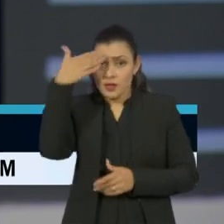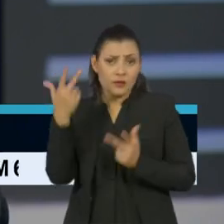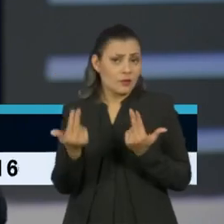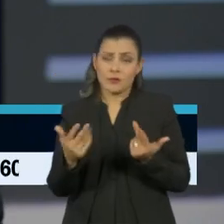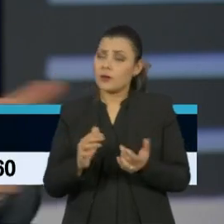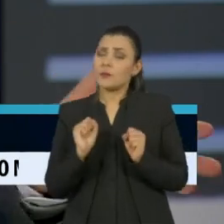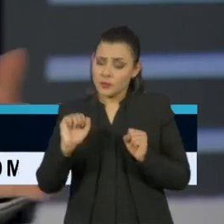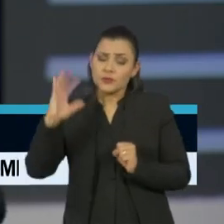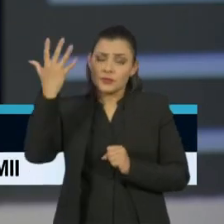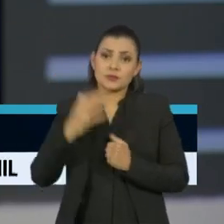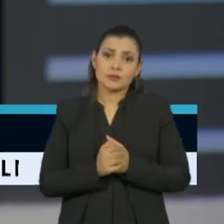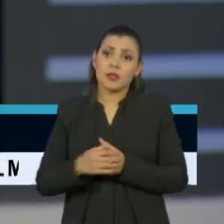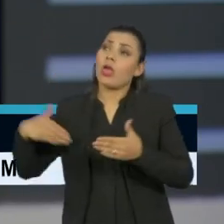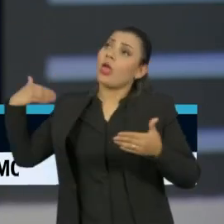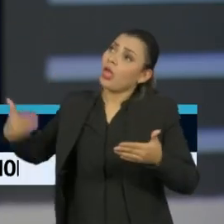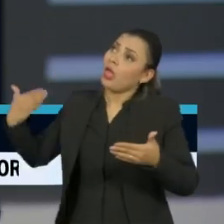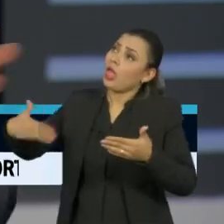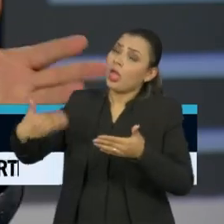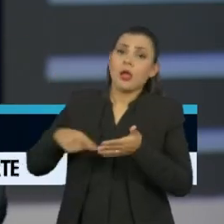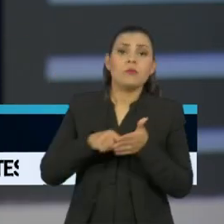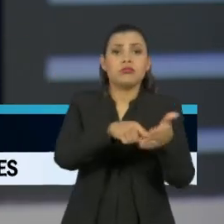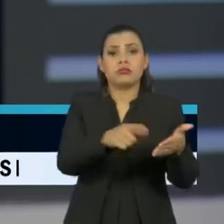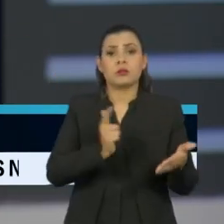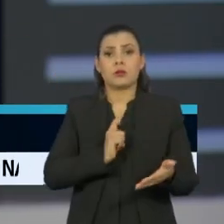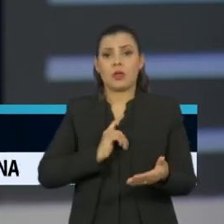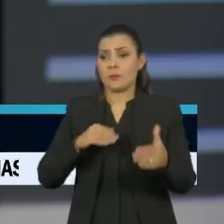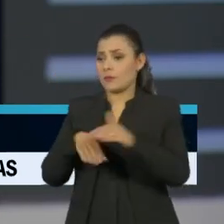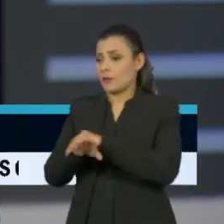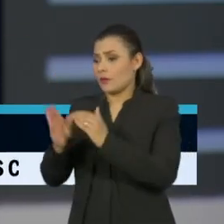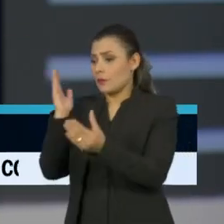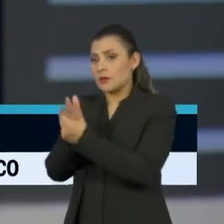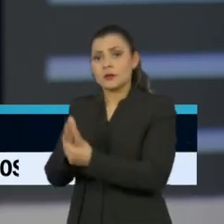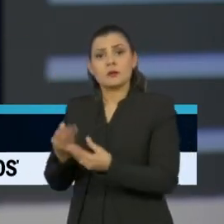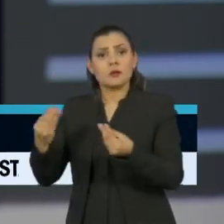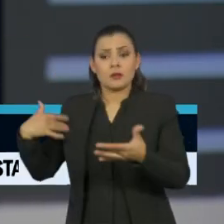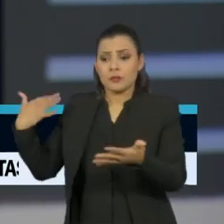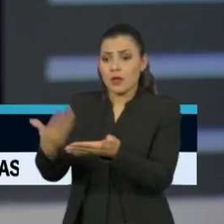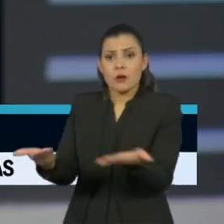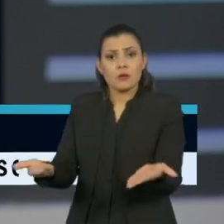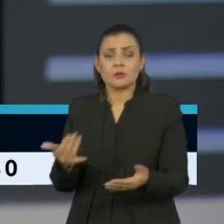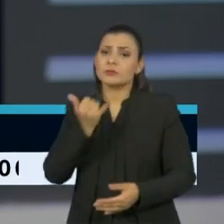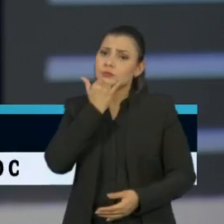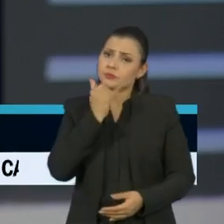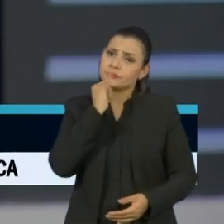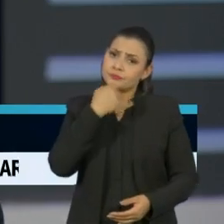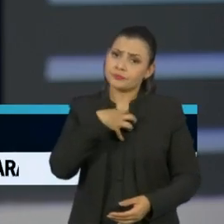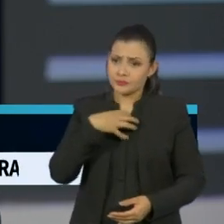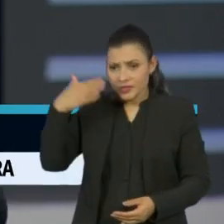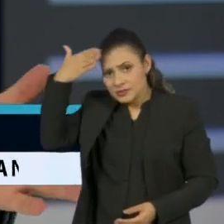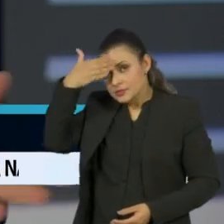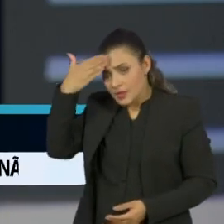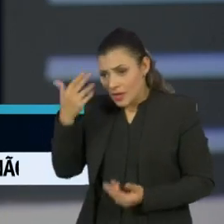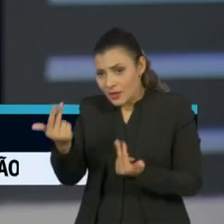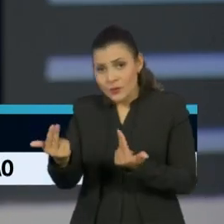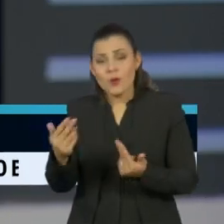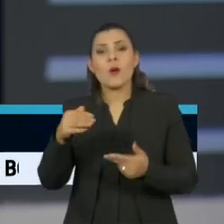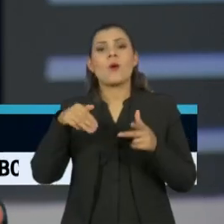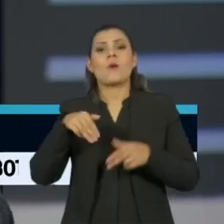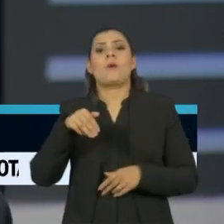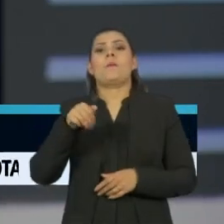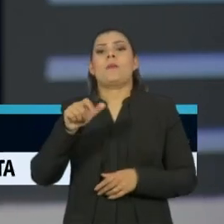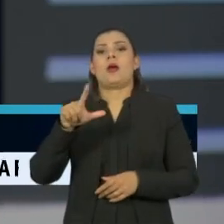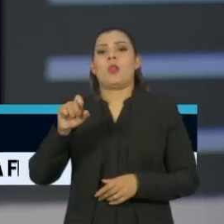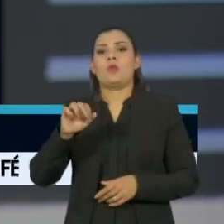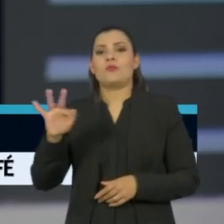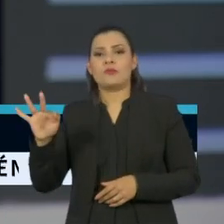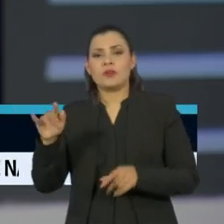que você abra lá com quanto tempo já tem essa denúncia quanto tempo esse processo rola agora eu lamento ver o sério numa situação igual do maluf